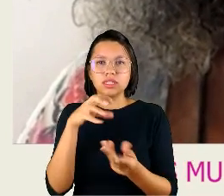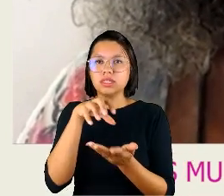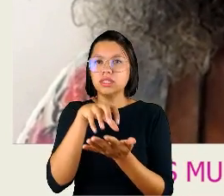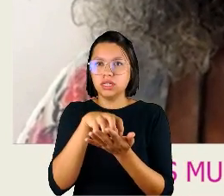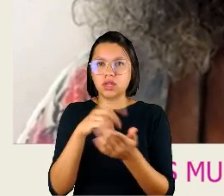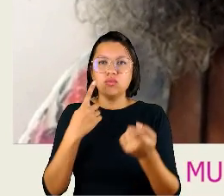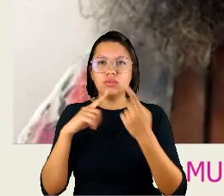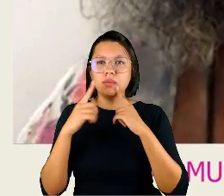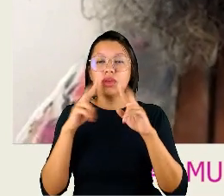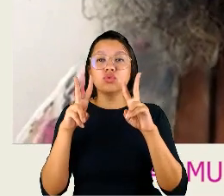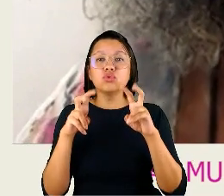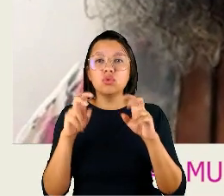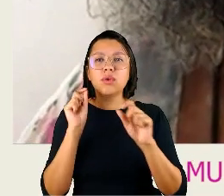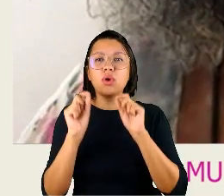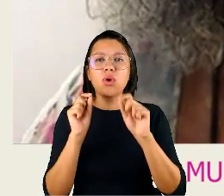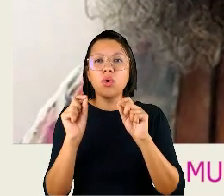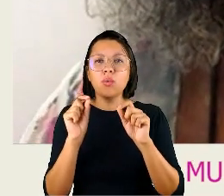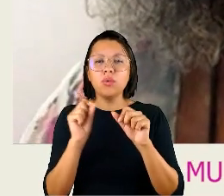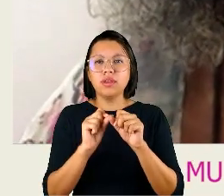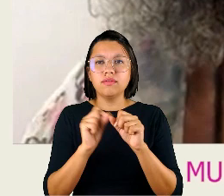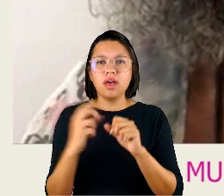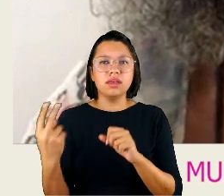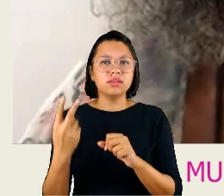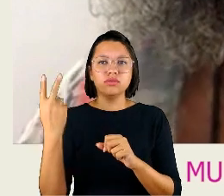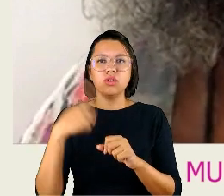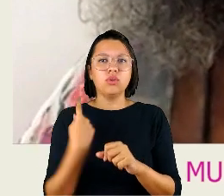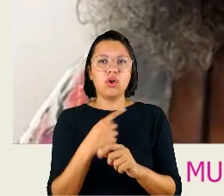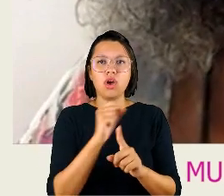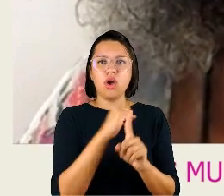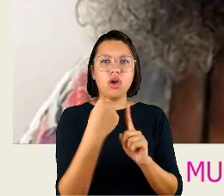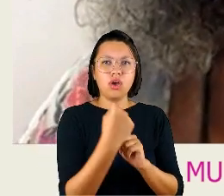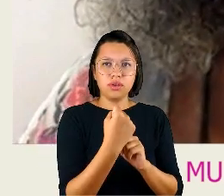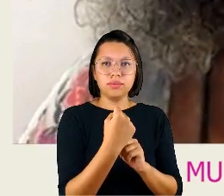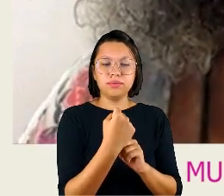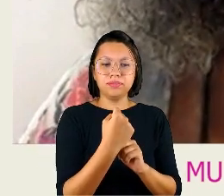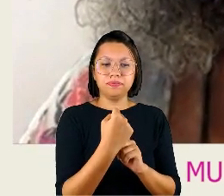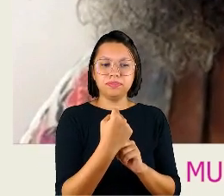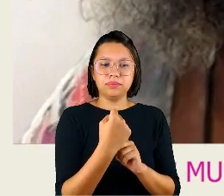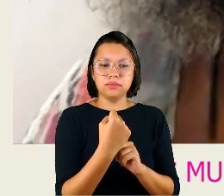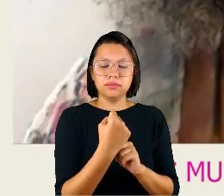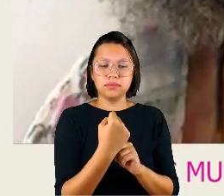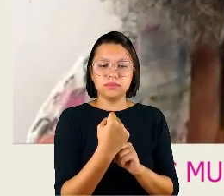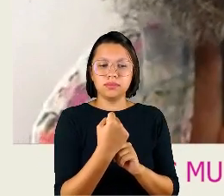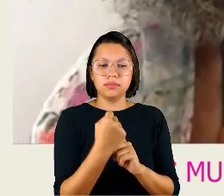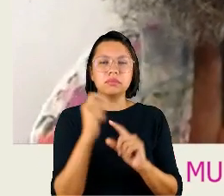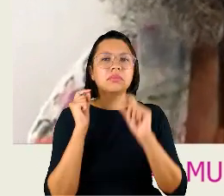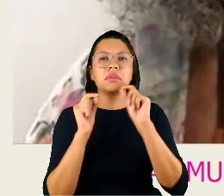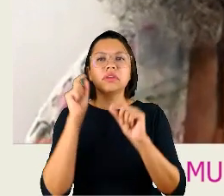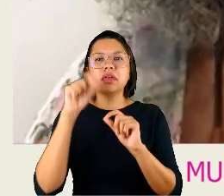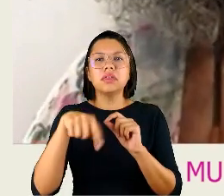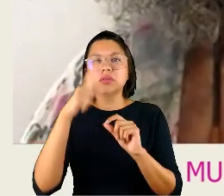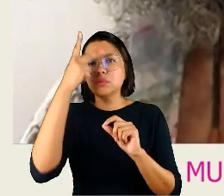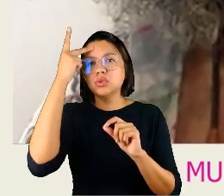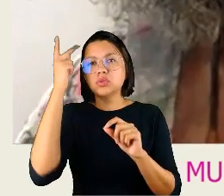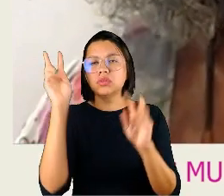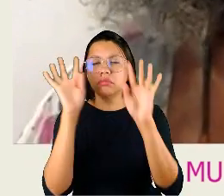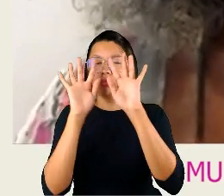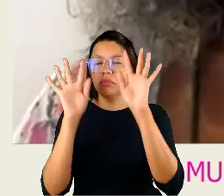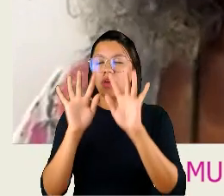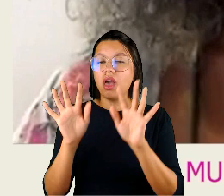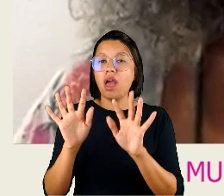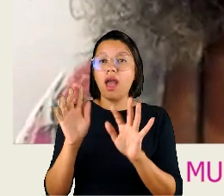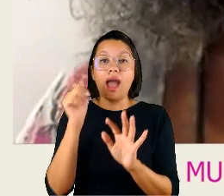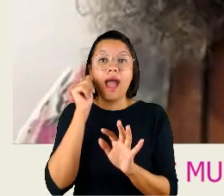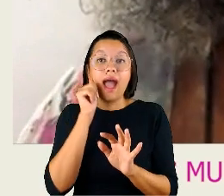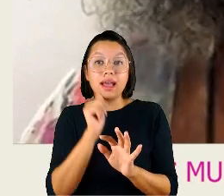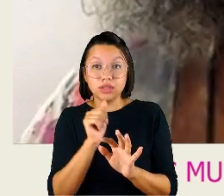centralidade o debate sobre o que constitui valor na nossa sociedade e quem são os invisíveis, né, as